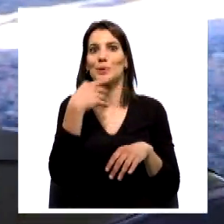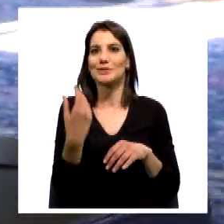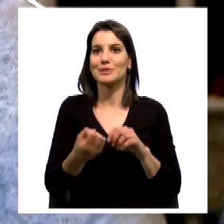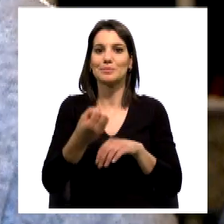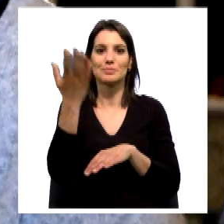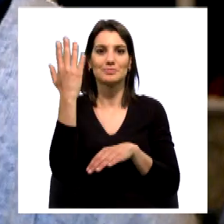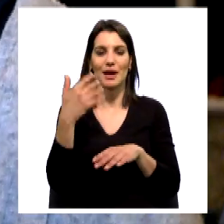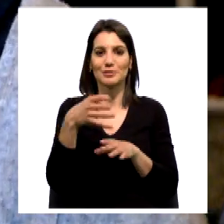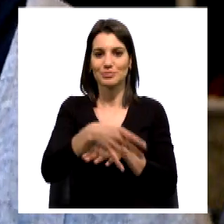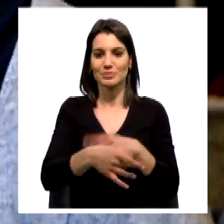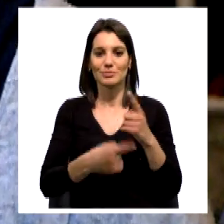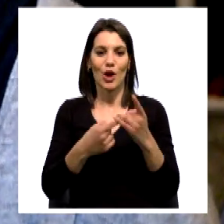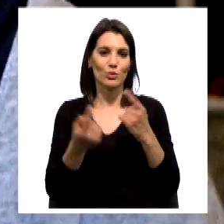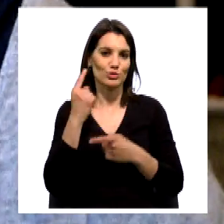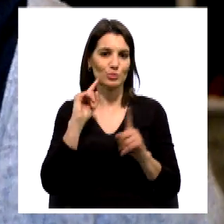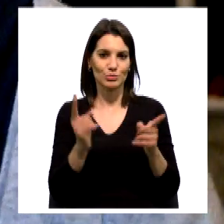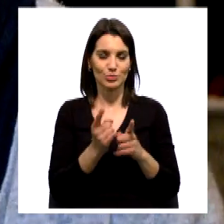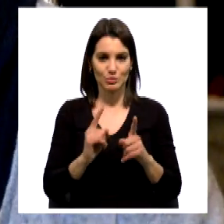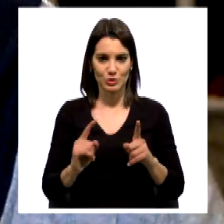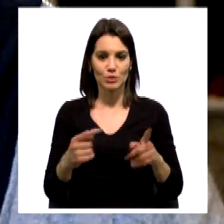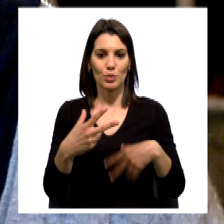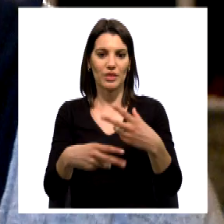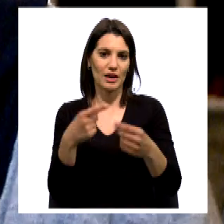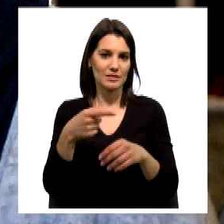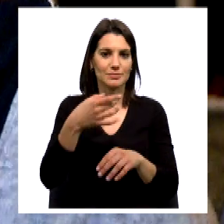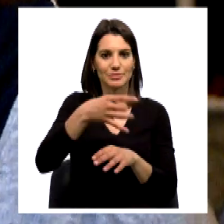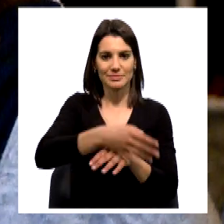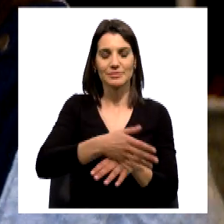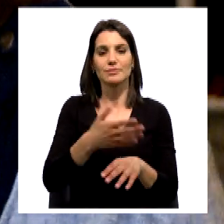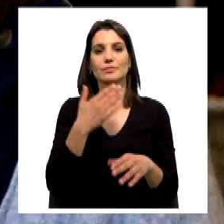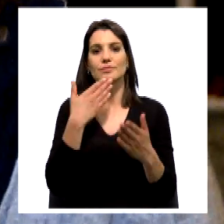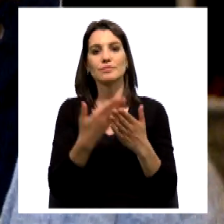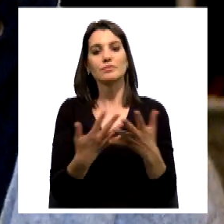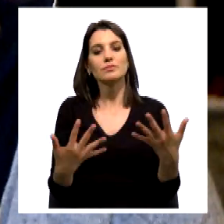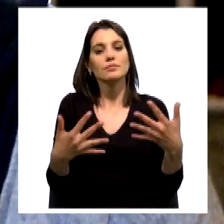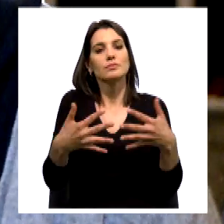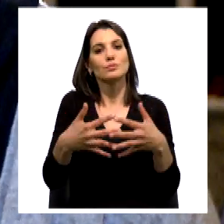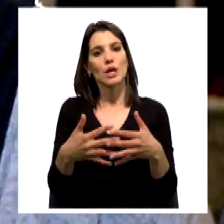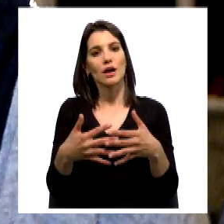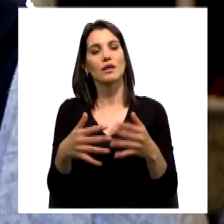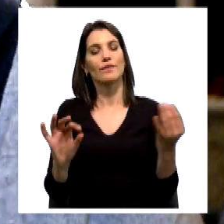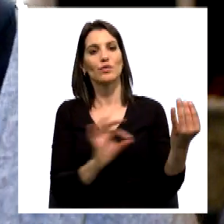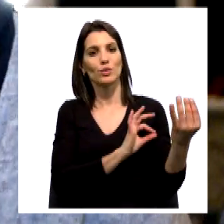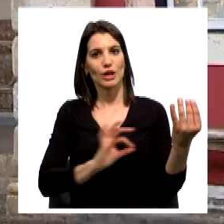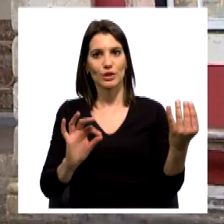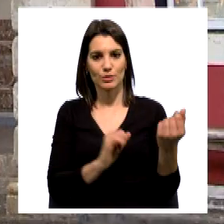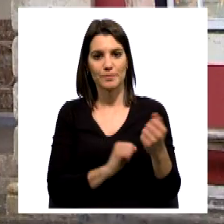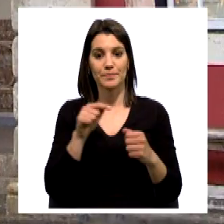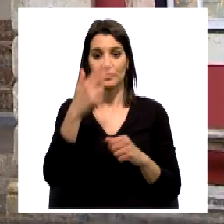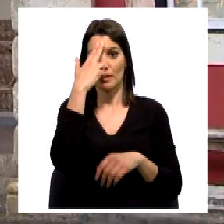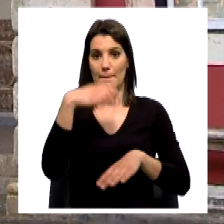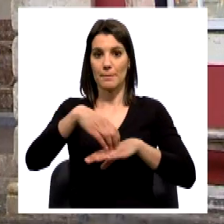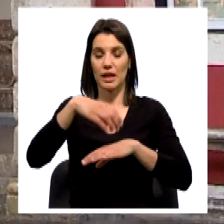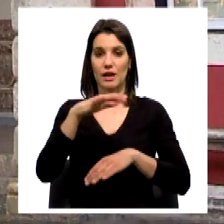cores que alguns instrumentos modernos e isso faz com que consiga fundir-se com o som do violino. O